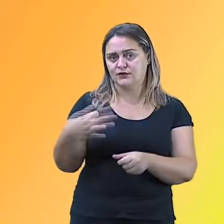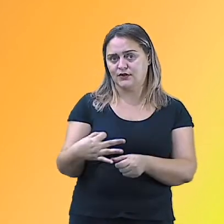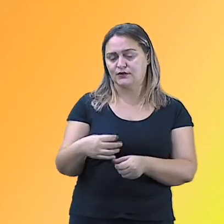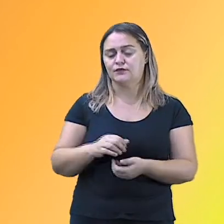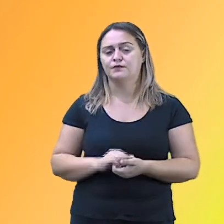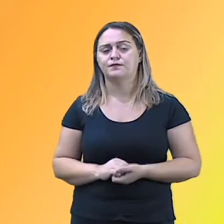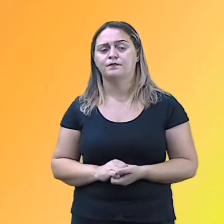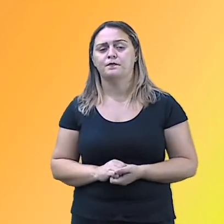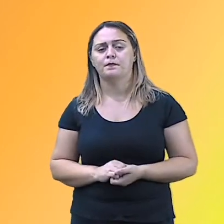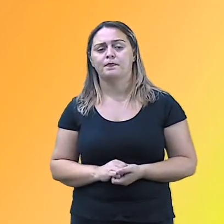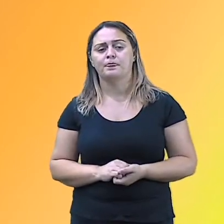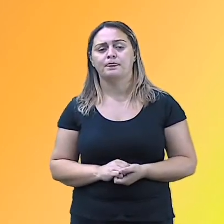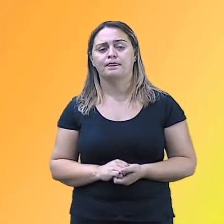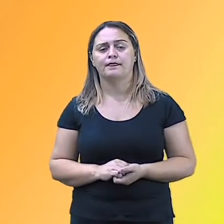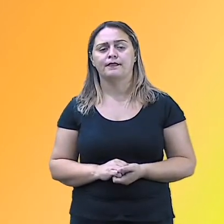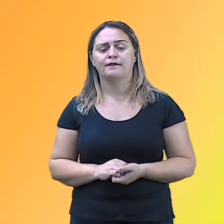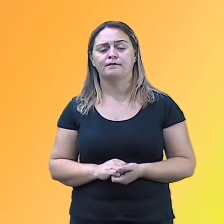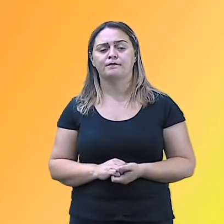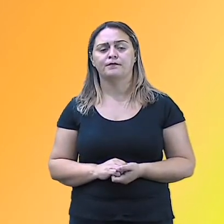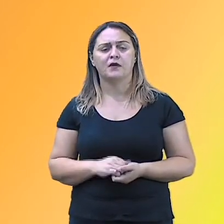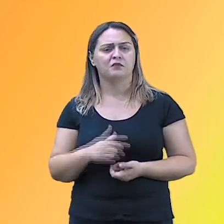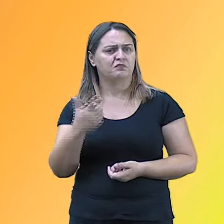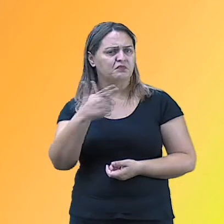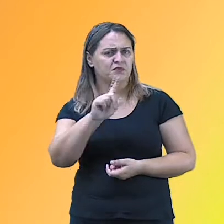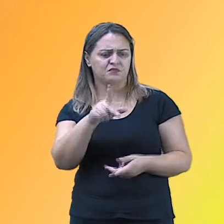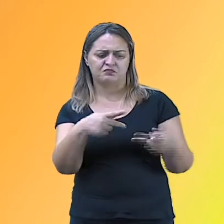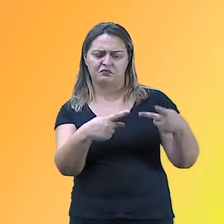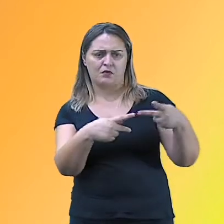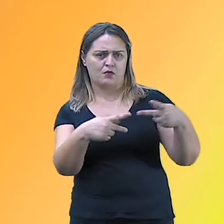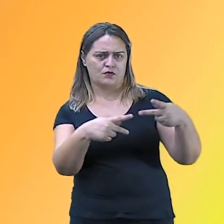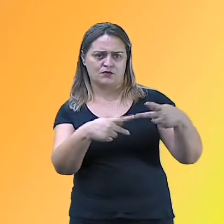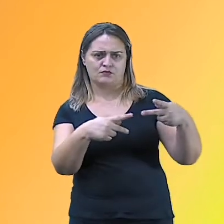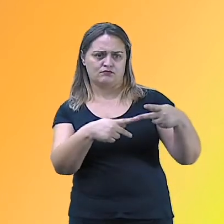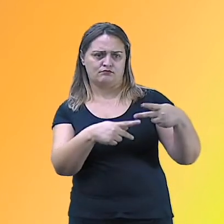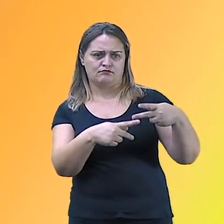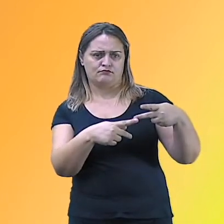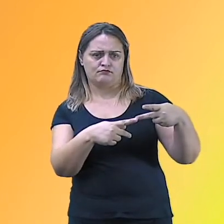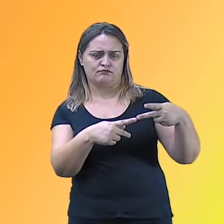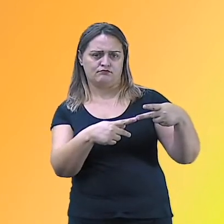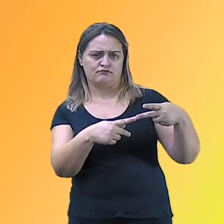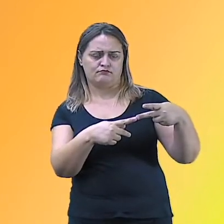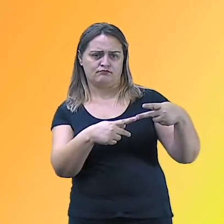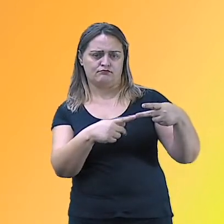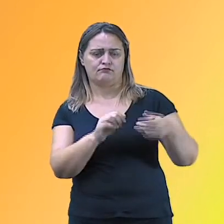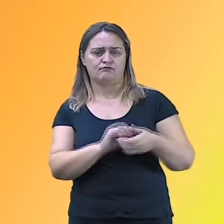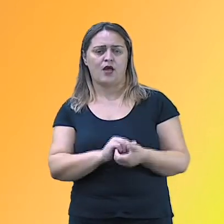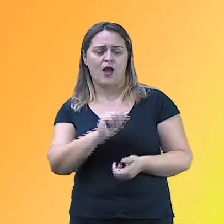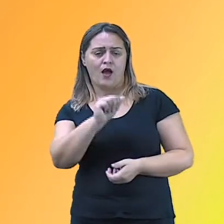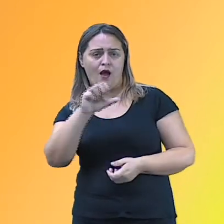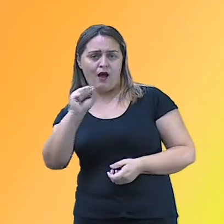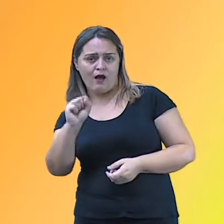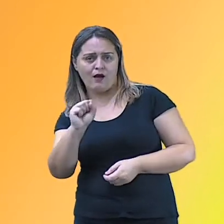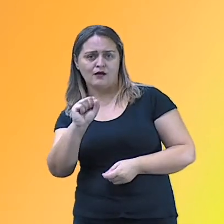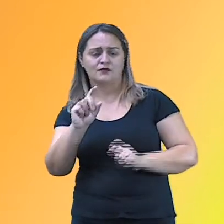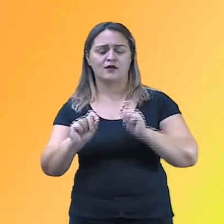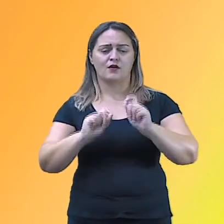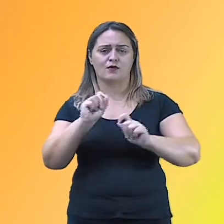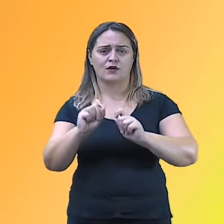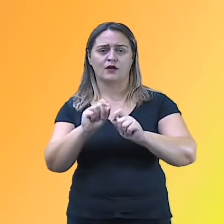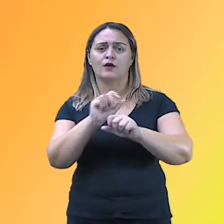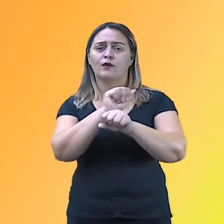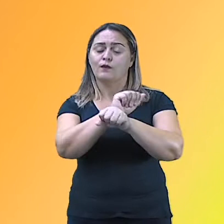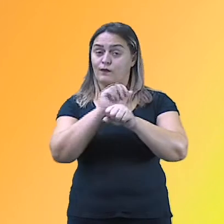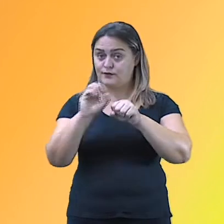E aí nós percebemos também que não teve preposição. As aqui é somente o quê? Um artigo, né? Esse